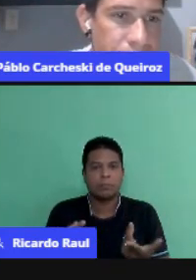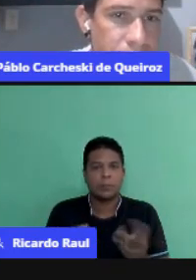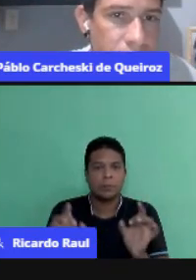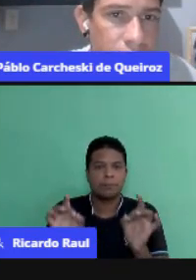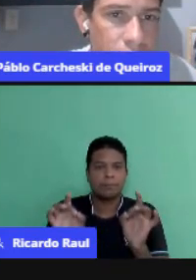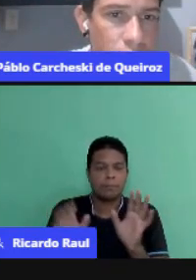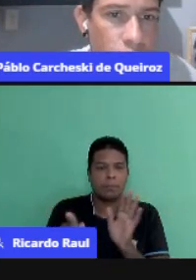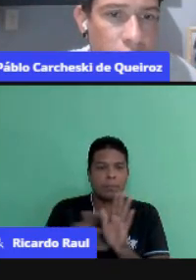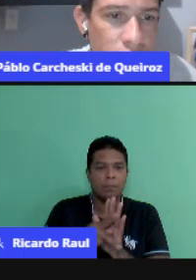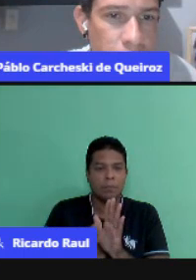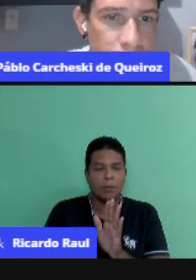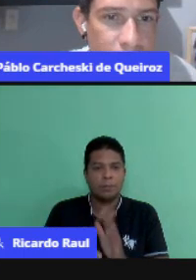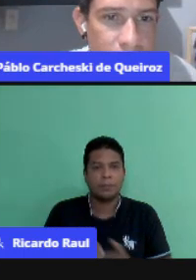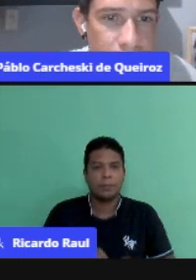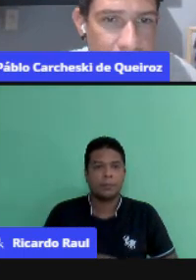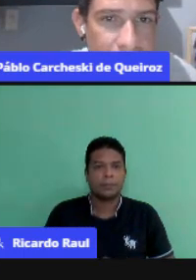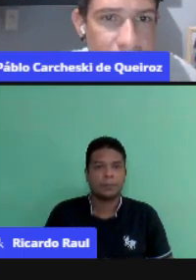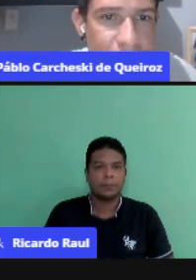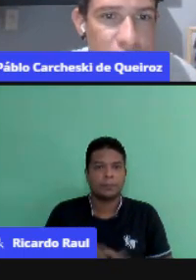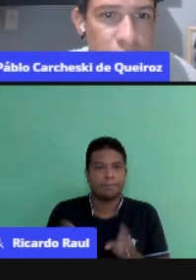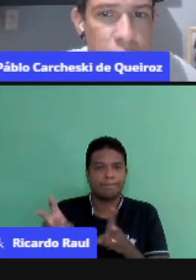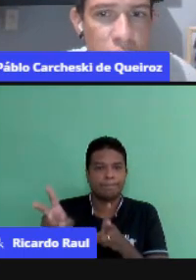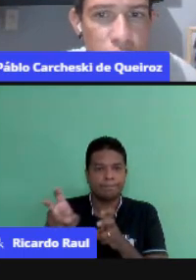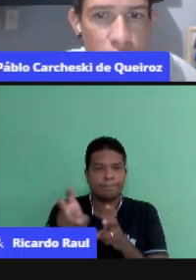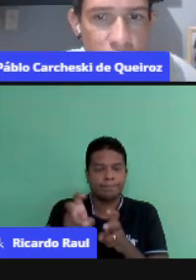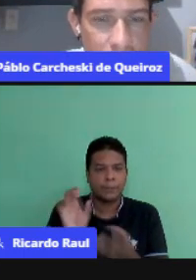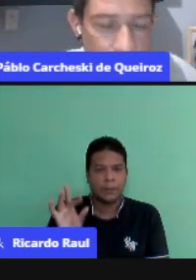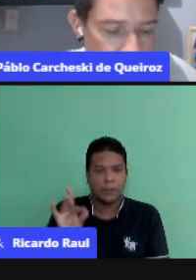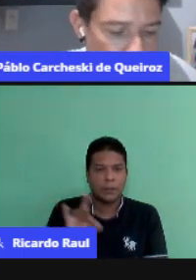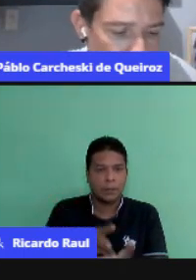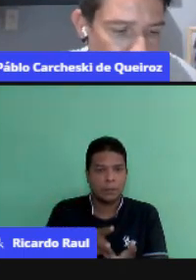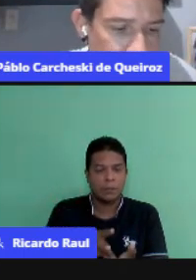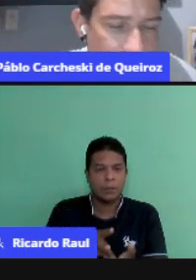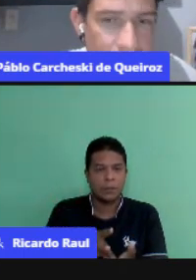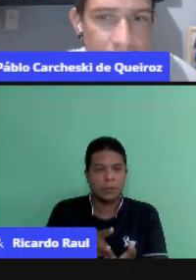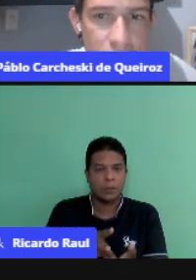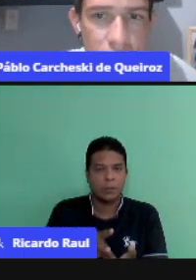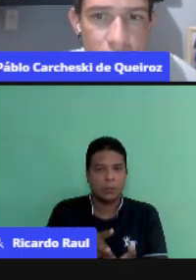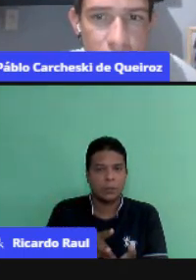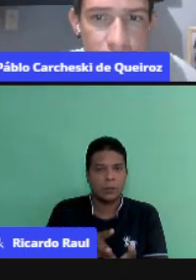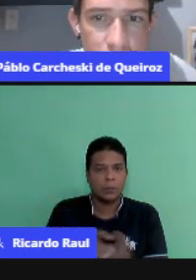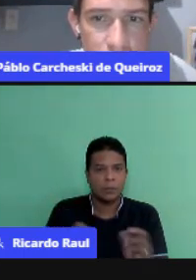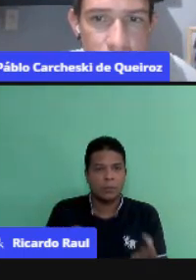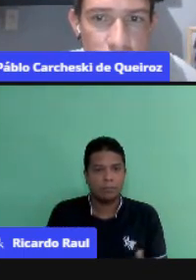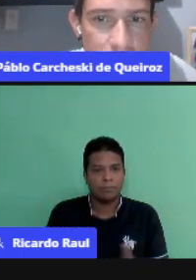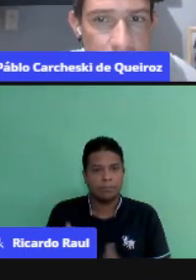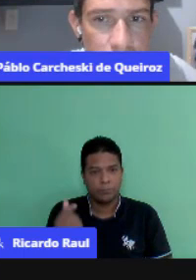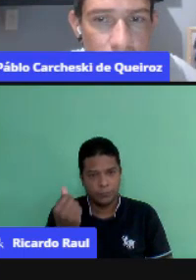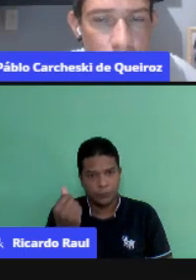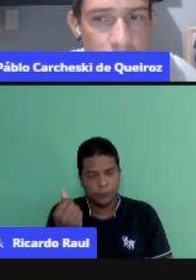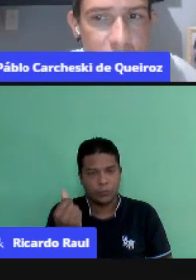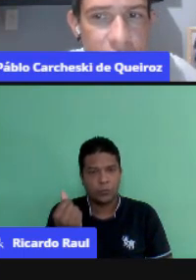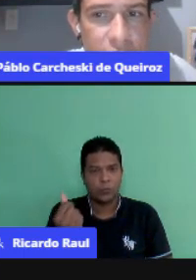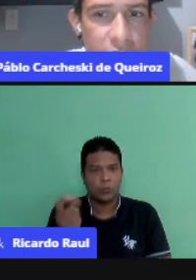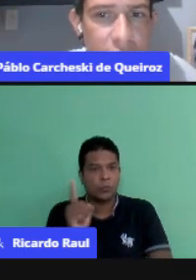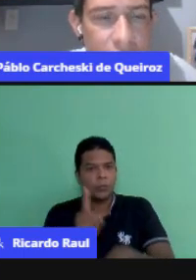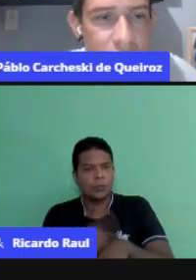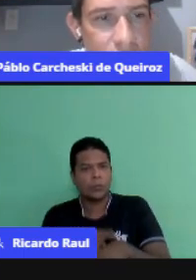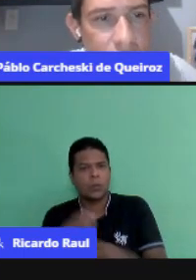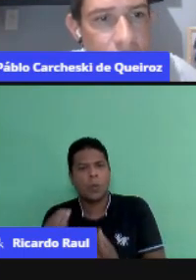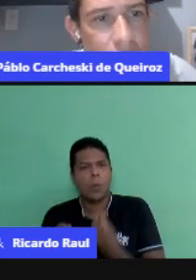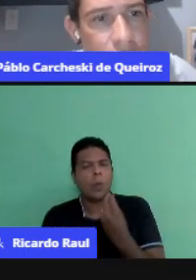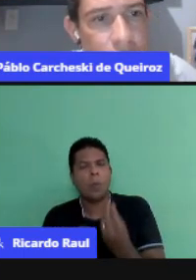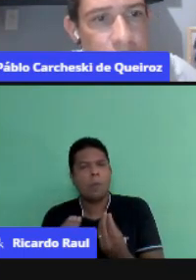aqui, né? Olhando para a realidade mesmo que envolve lá o valor monetário e o tempo, né? Como que